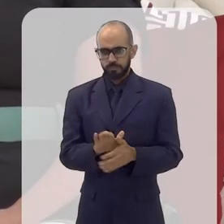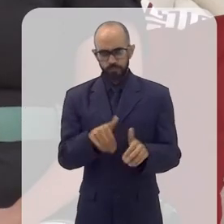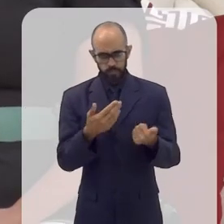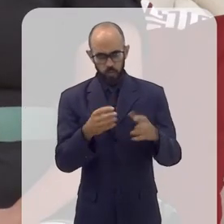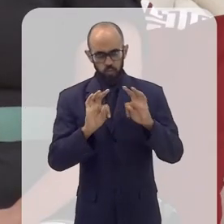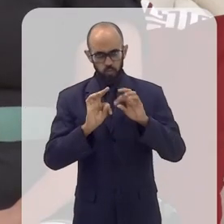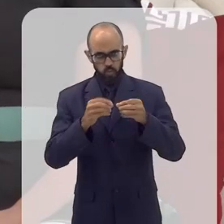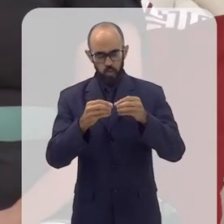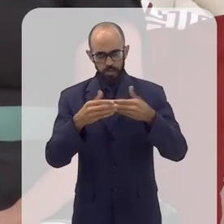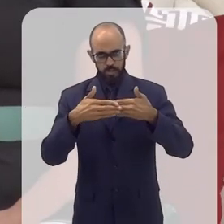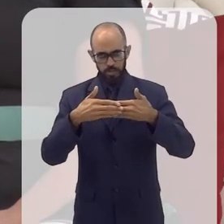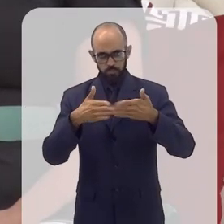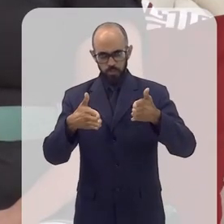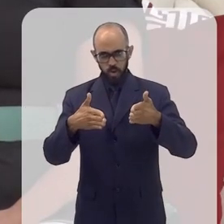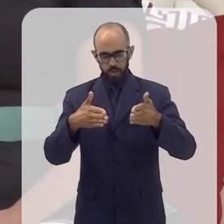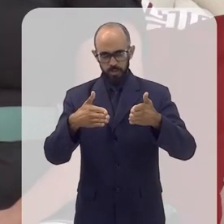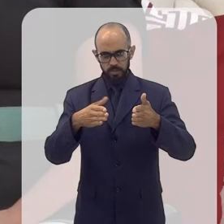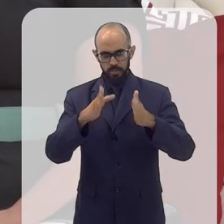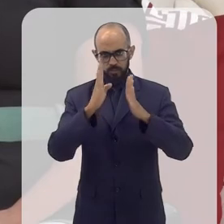Todas as portas do templo são